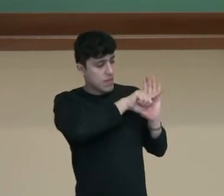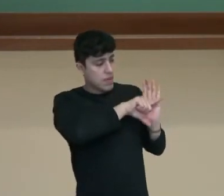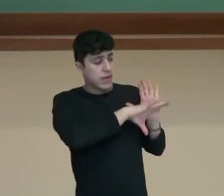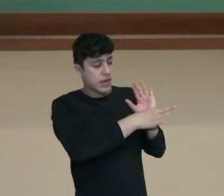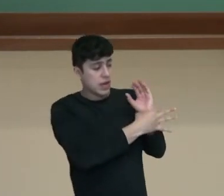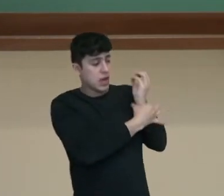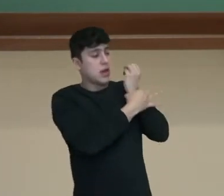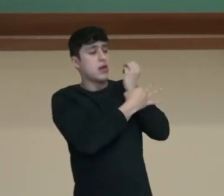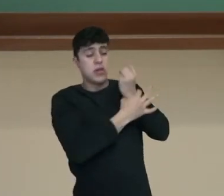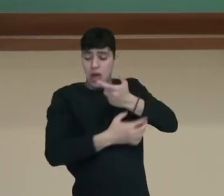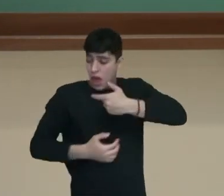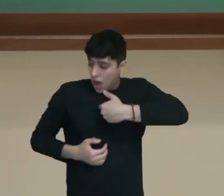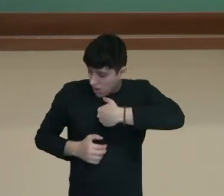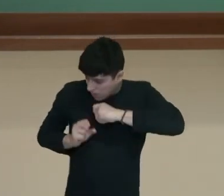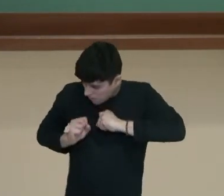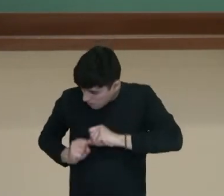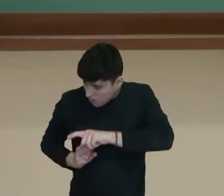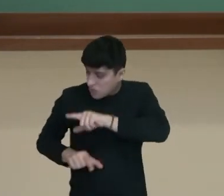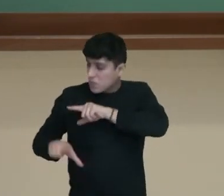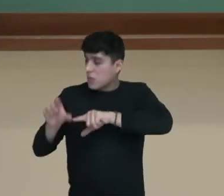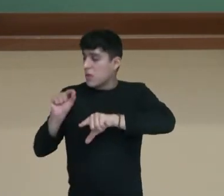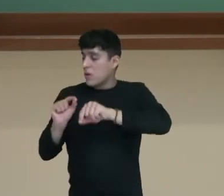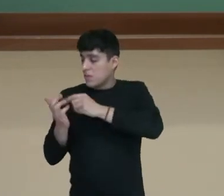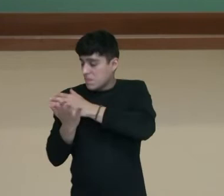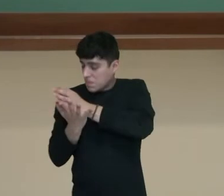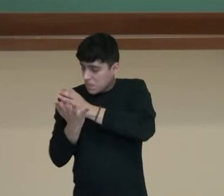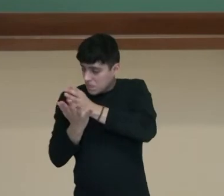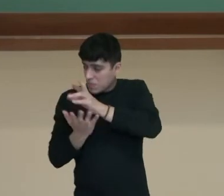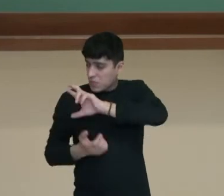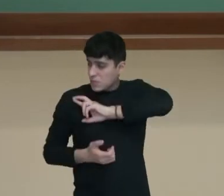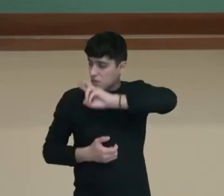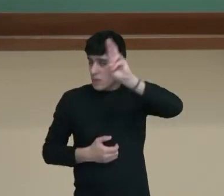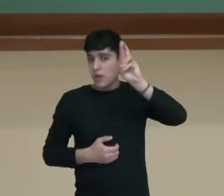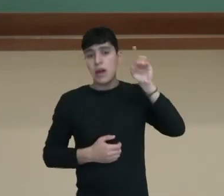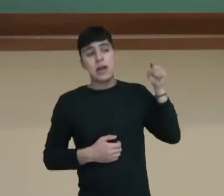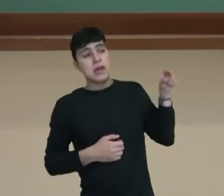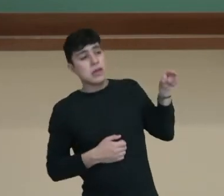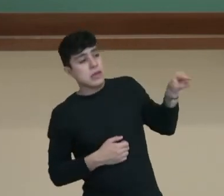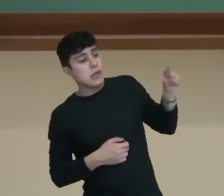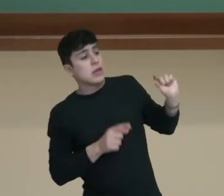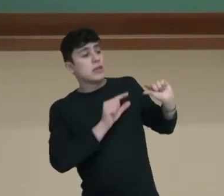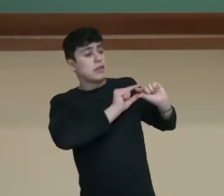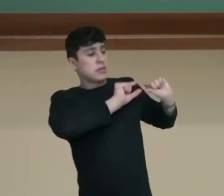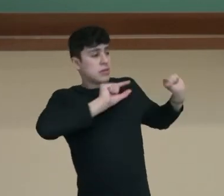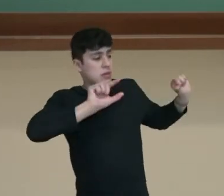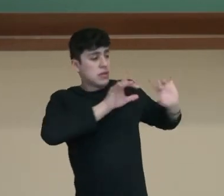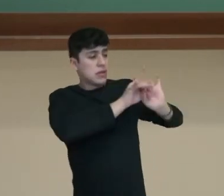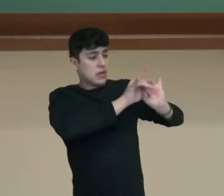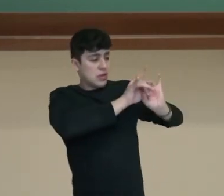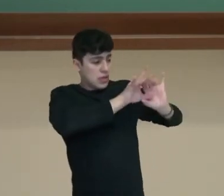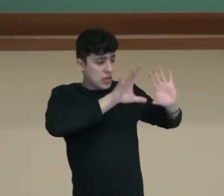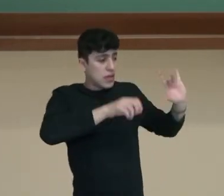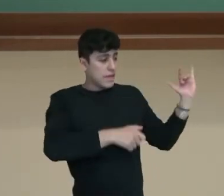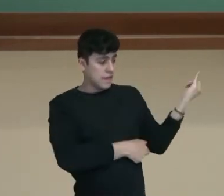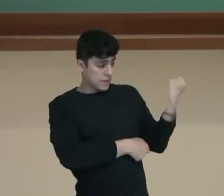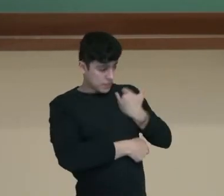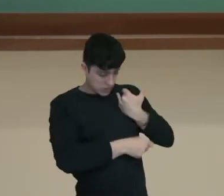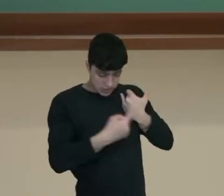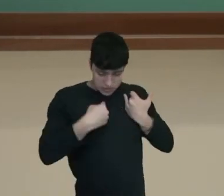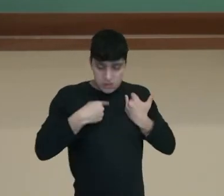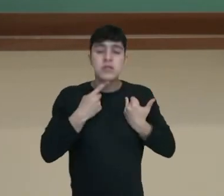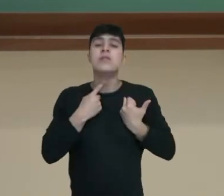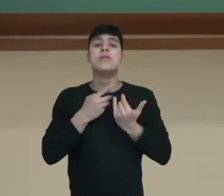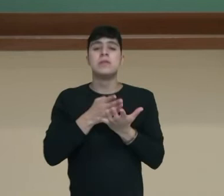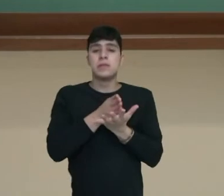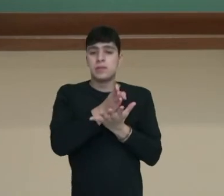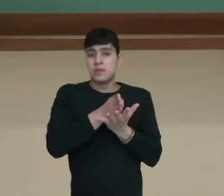religião. Quando o Estado está dizendo isso, né, que os cidadãos são livres para seguir qualquer religião, o